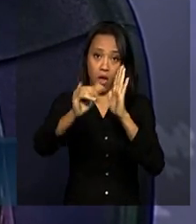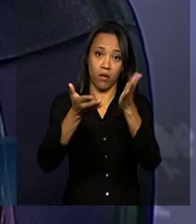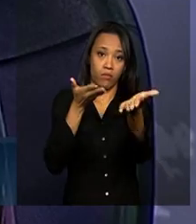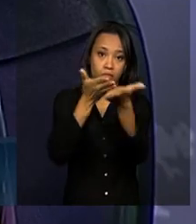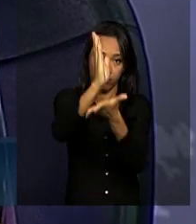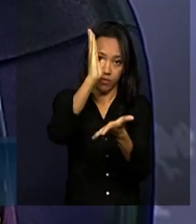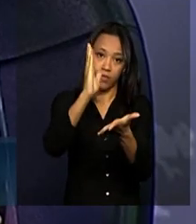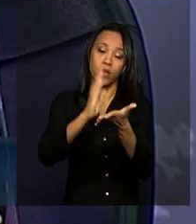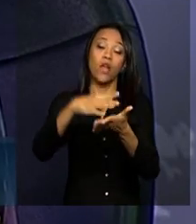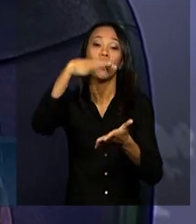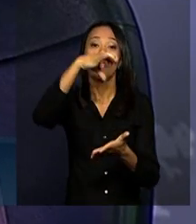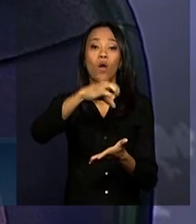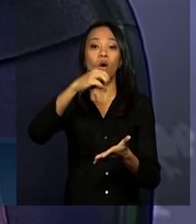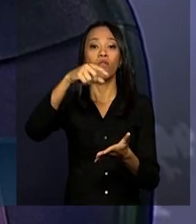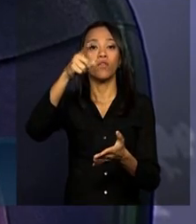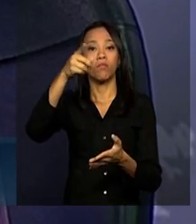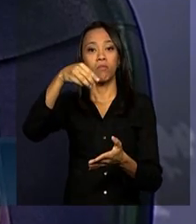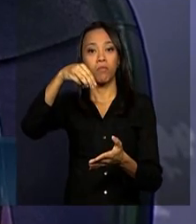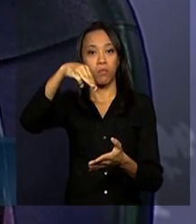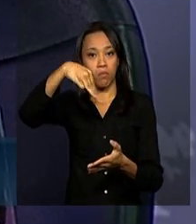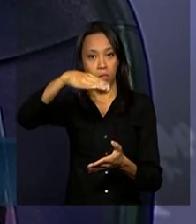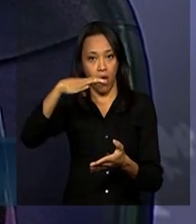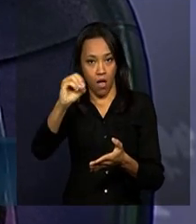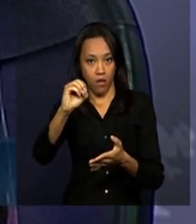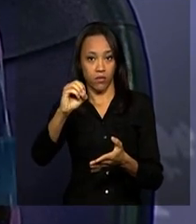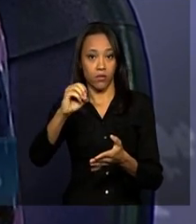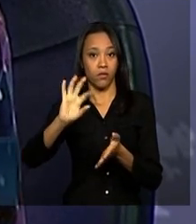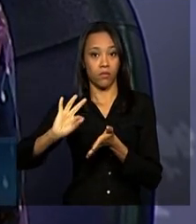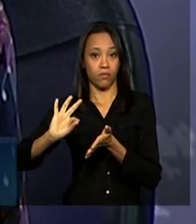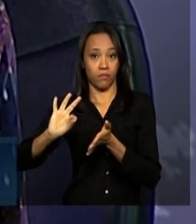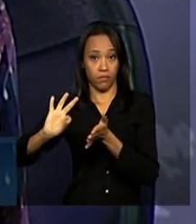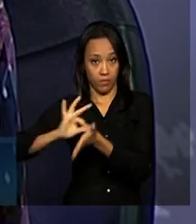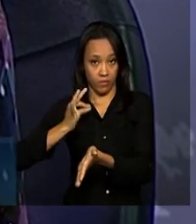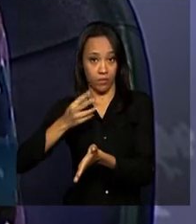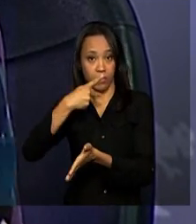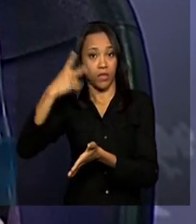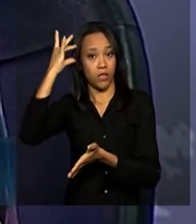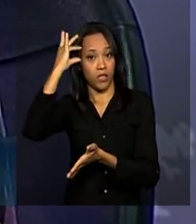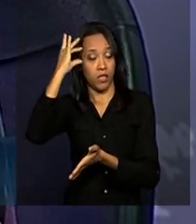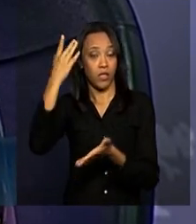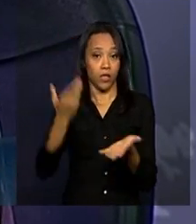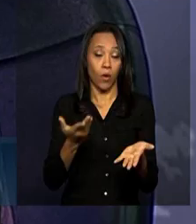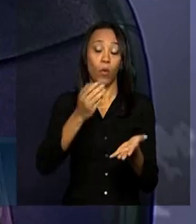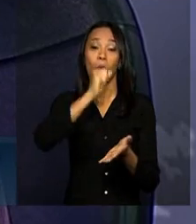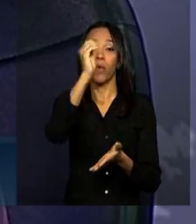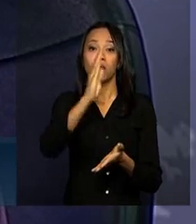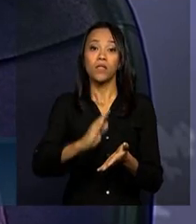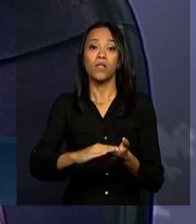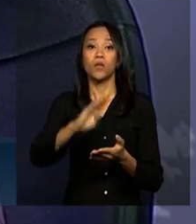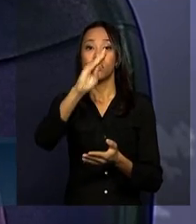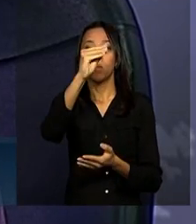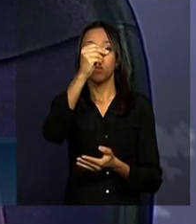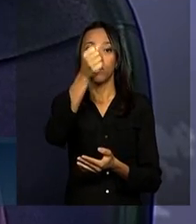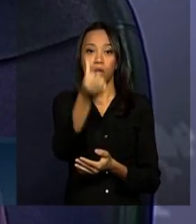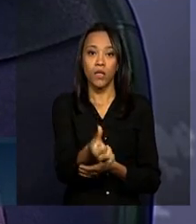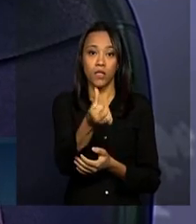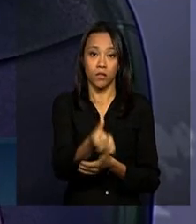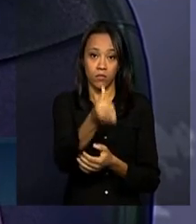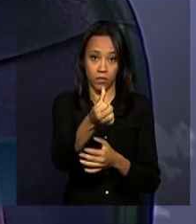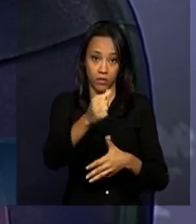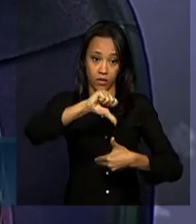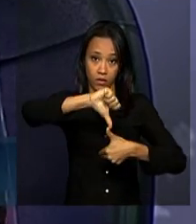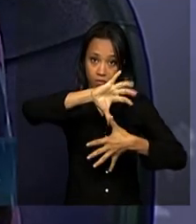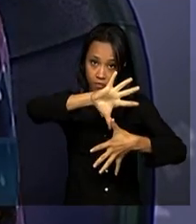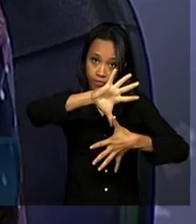pela presidenta Dilma Rousseff. E, com esta sanção, o Brasil passa a ser o 16º país da América